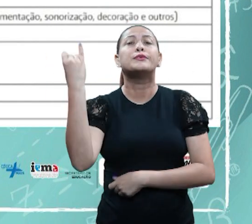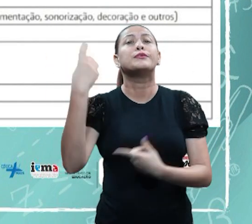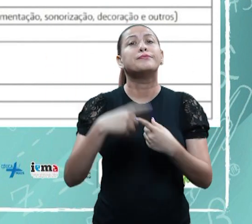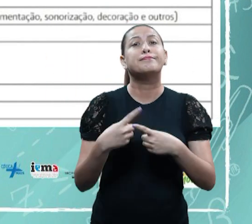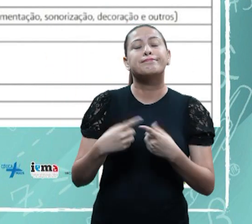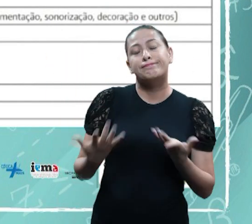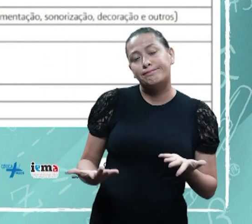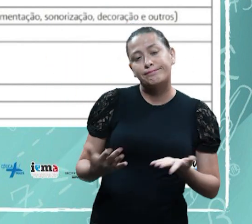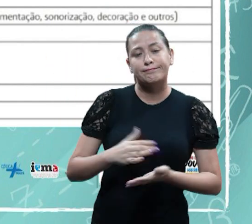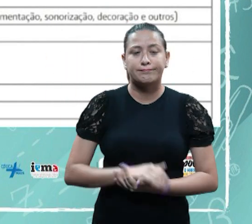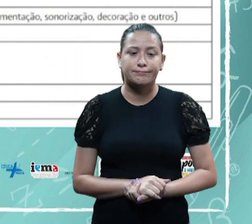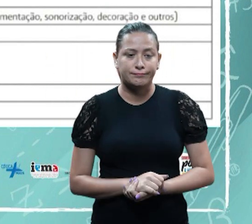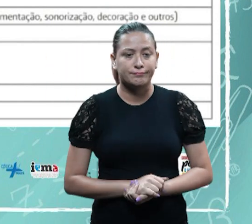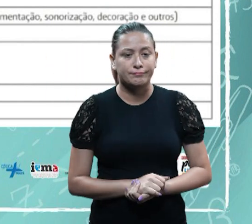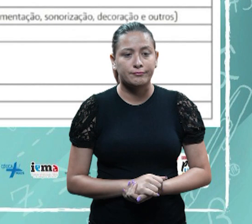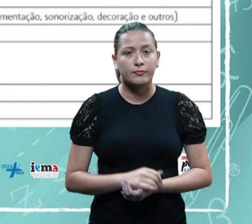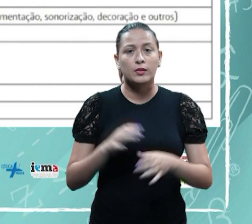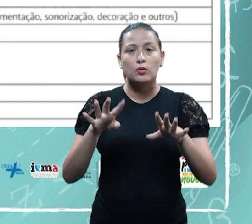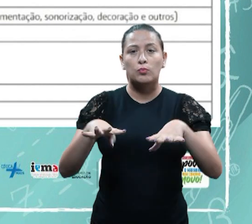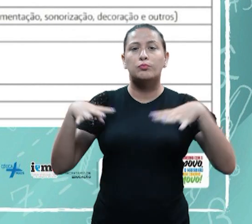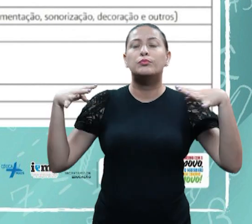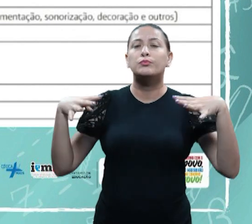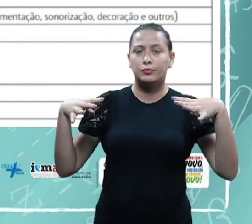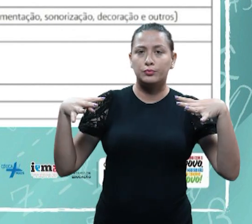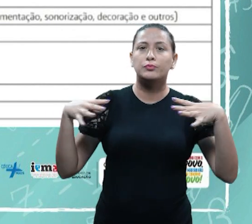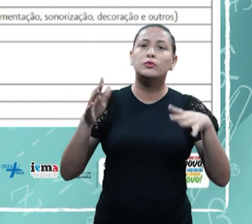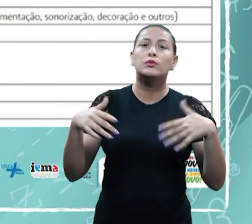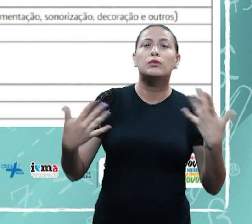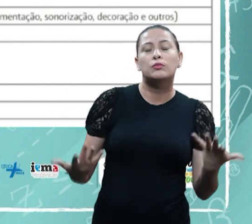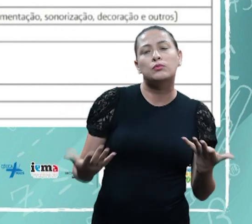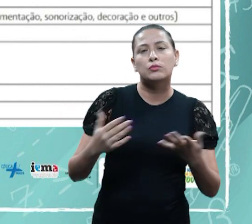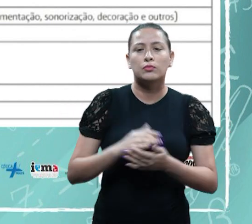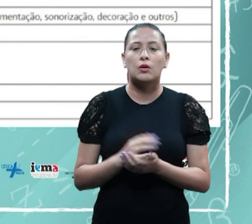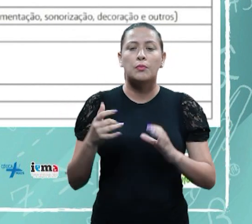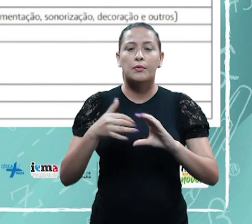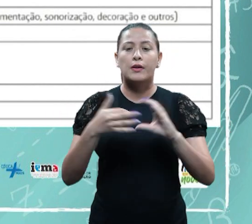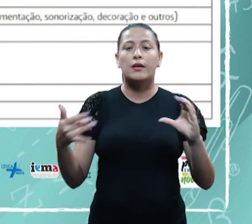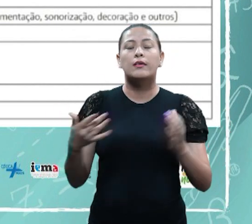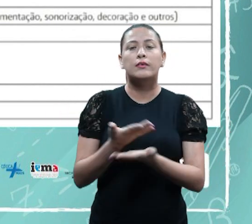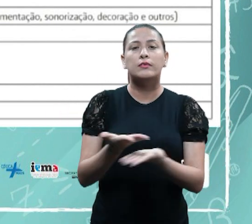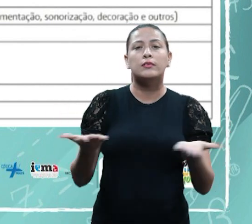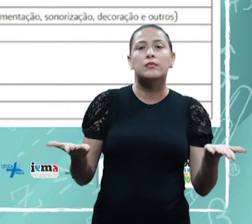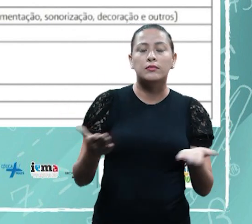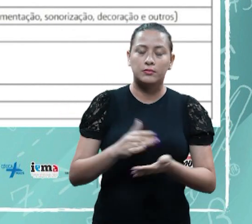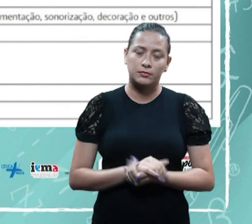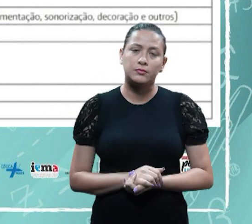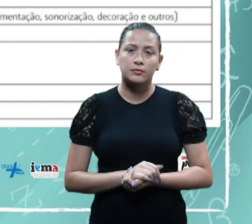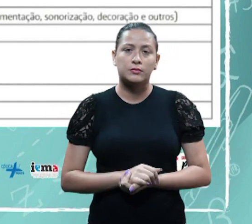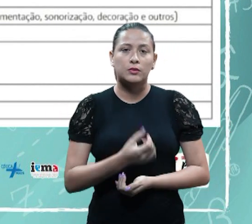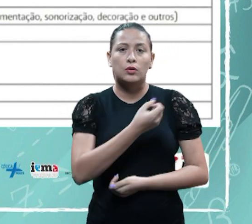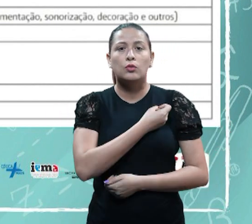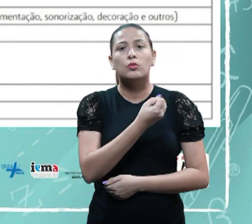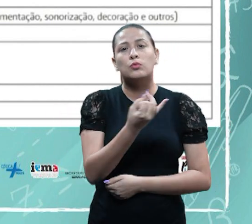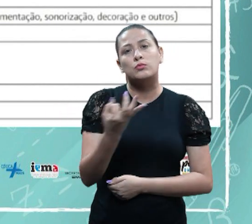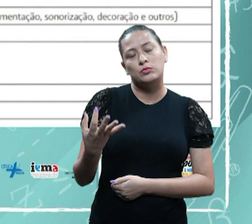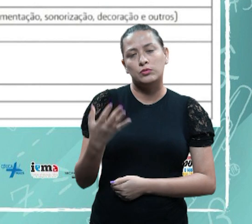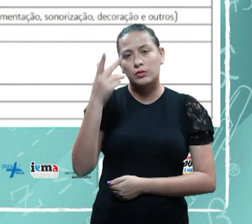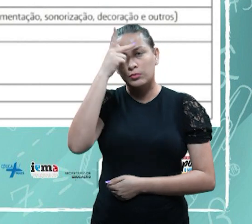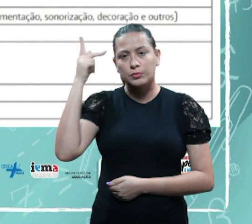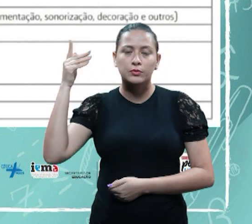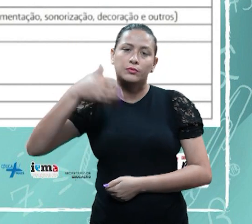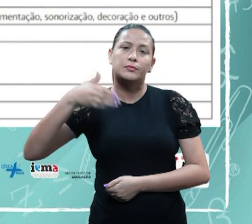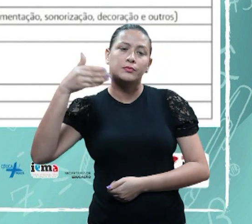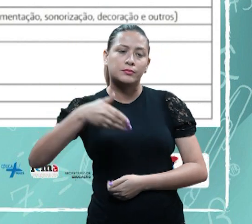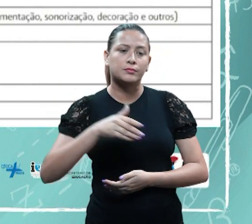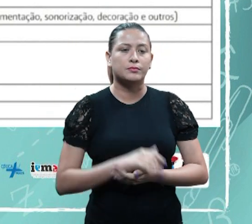importante, qual é o meu público-alvo, qual é o perfil do número previsto de participantes,